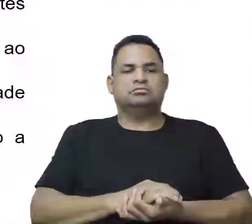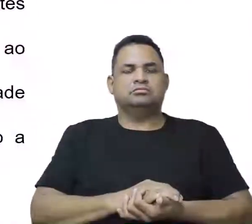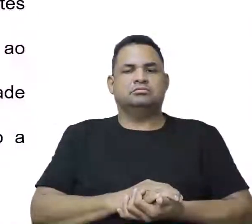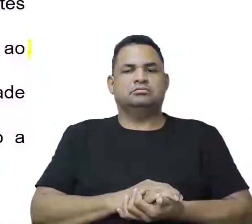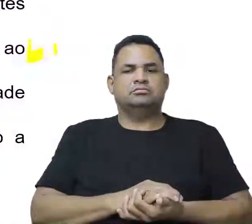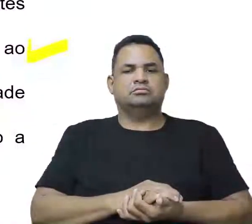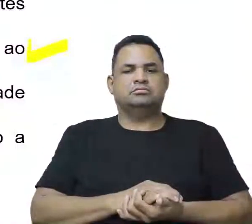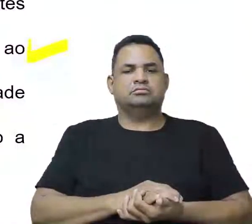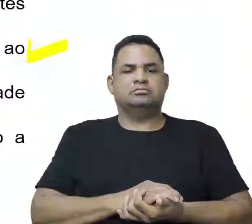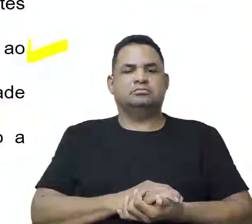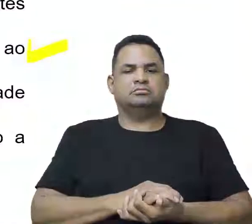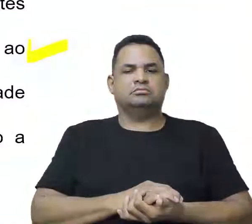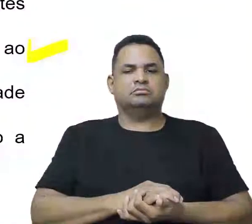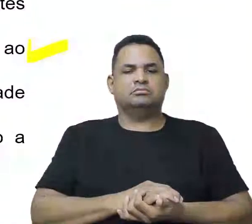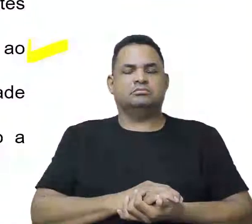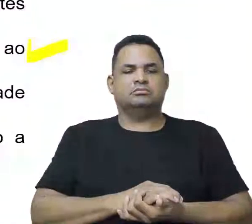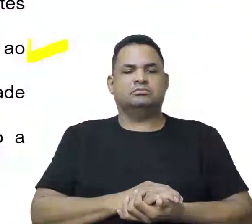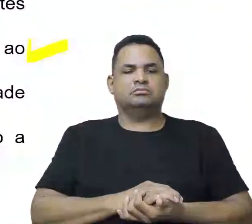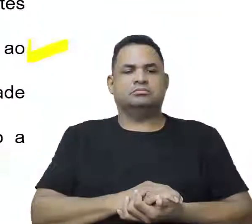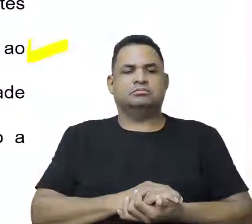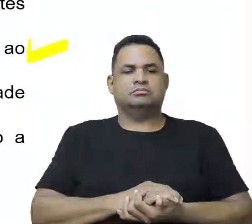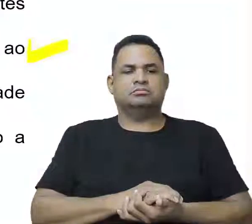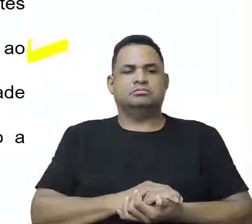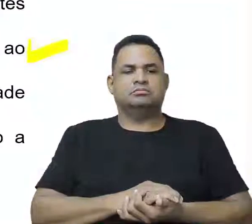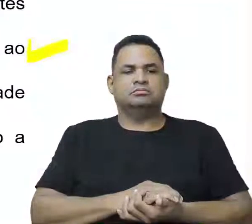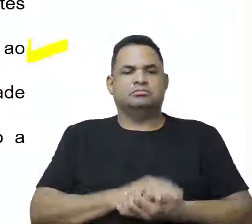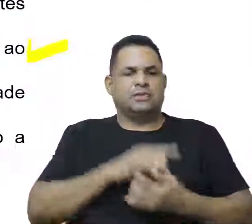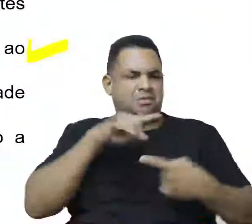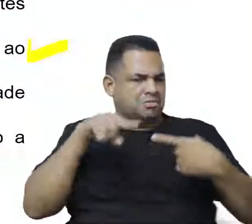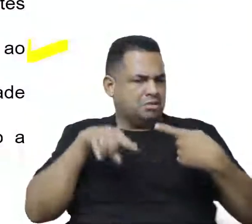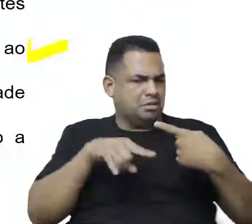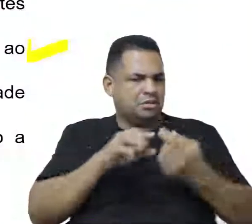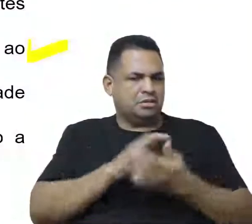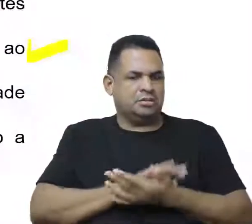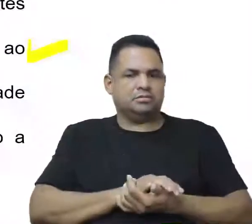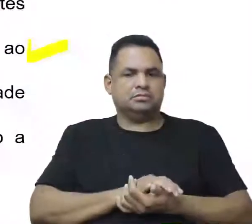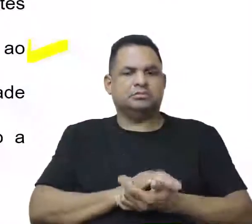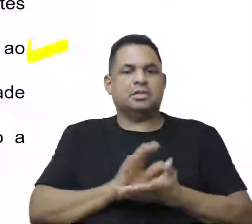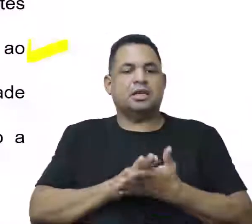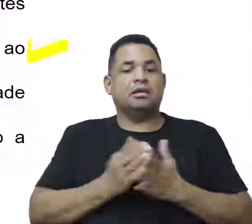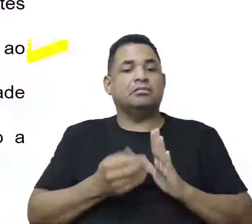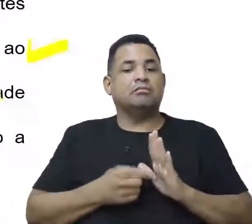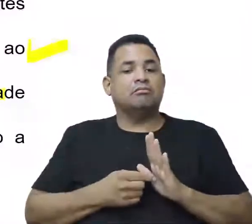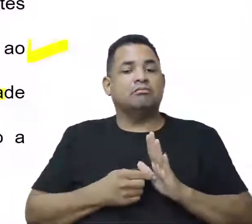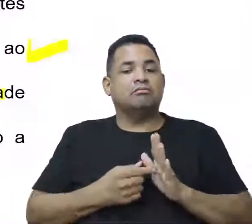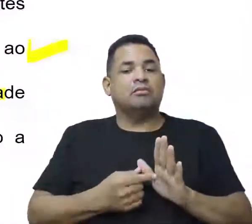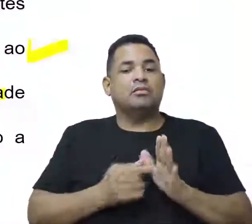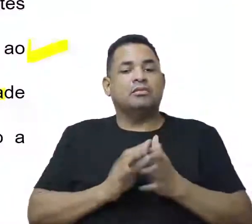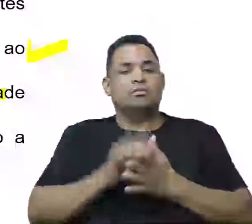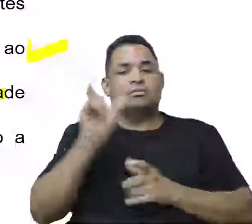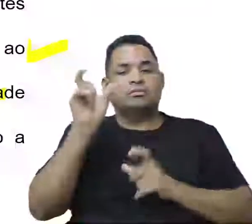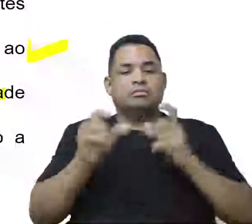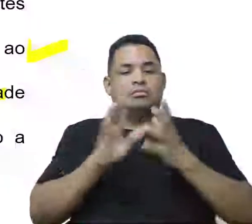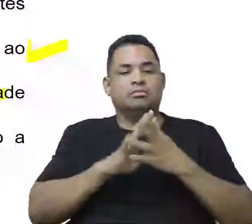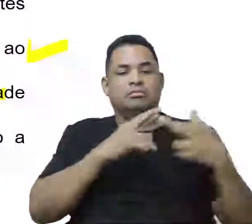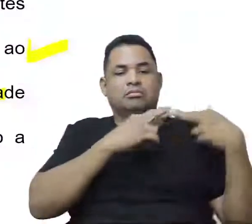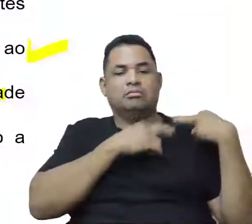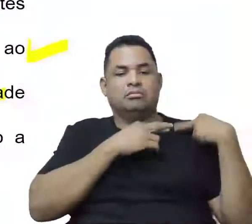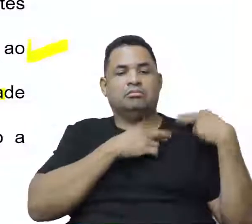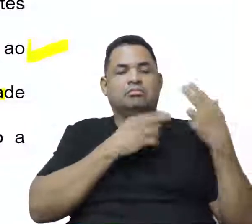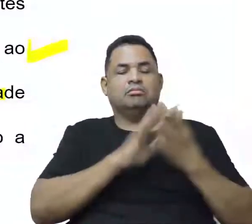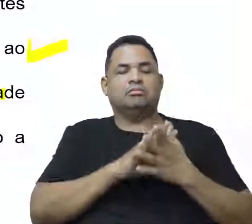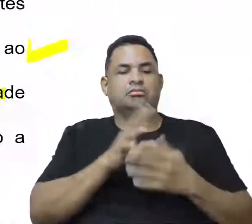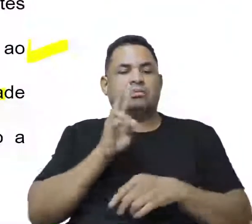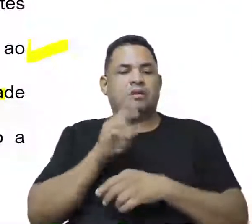Então, não é também a ser. Ela é focalizada. Ela atribui ao indivíduo a responsabilidade pela